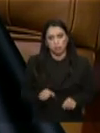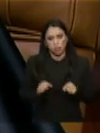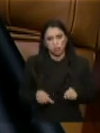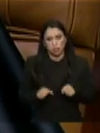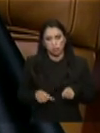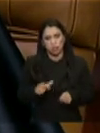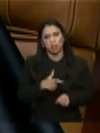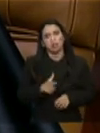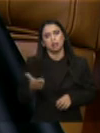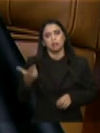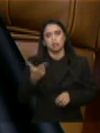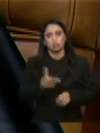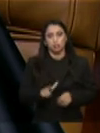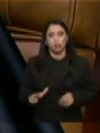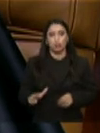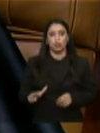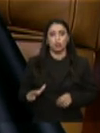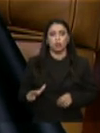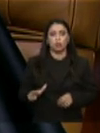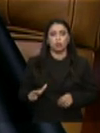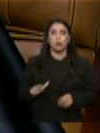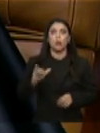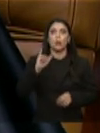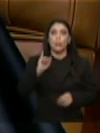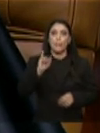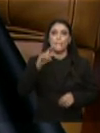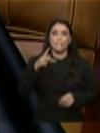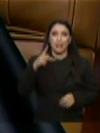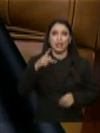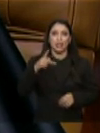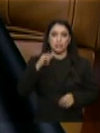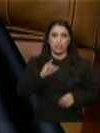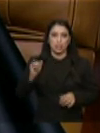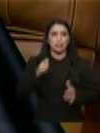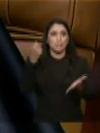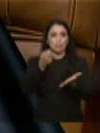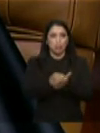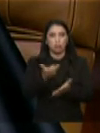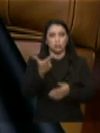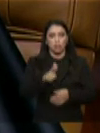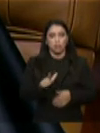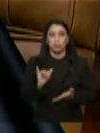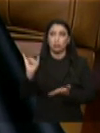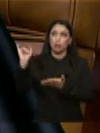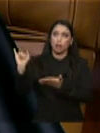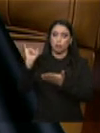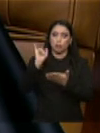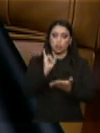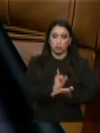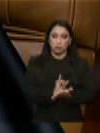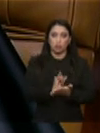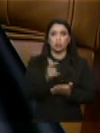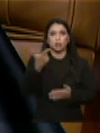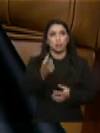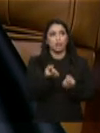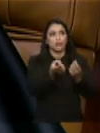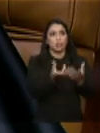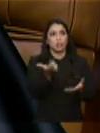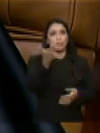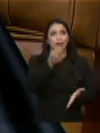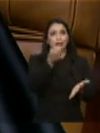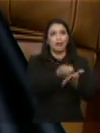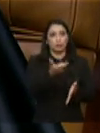nova incidência, ou seja, da dupla incidência do IPI, quando de sua saída do estabelecimento importador na operação de revenda.